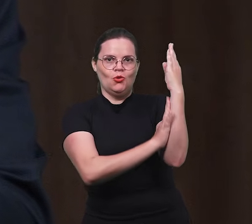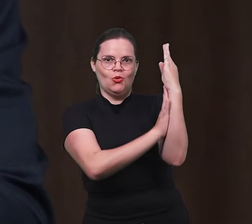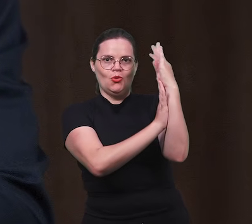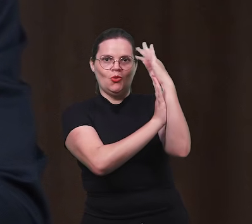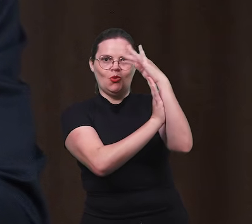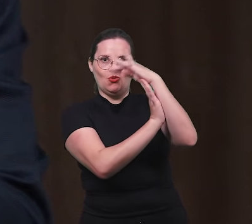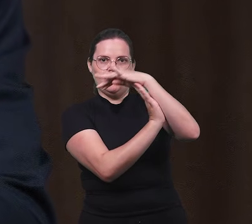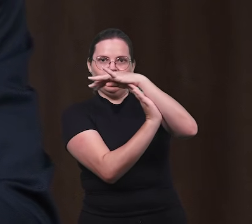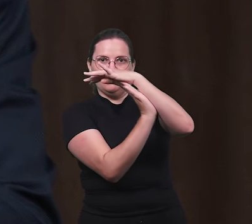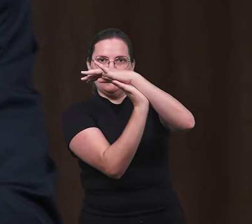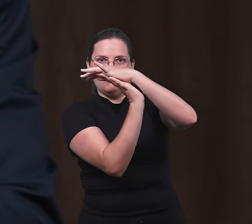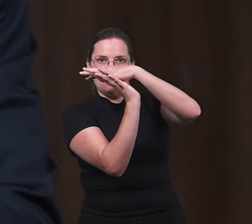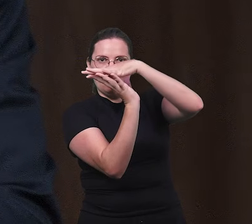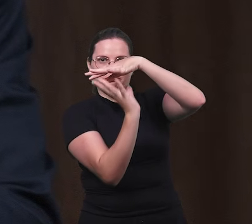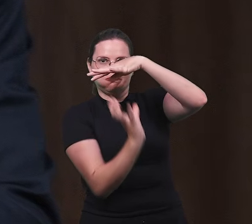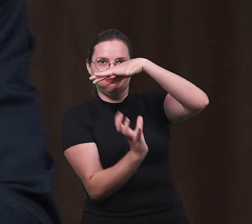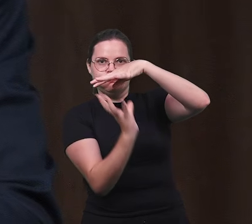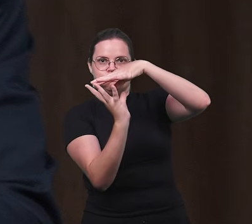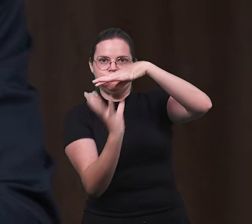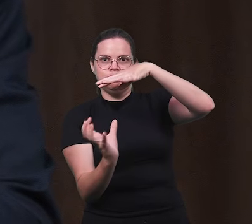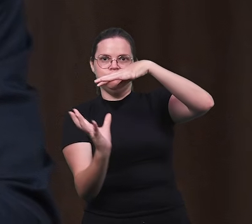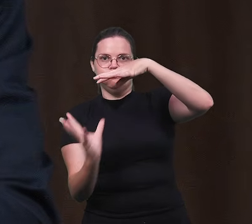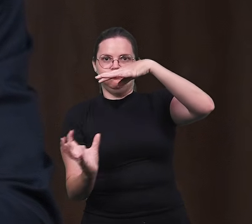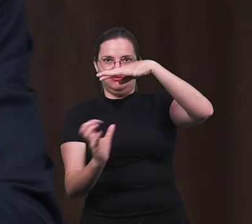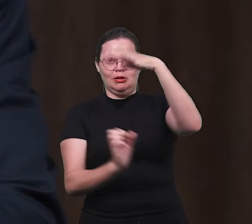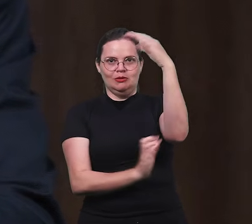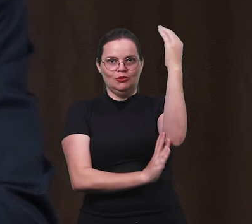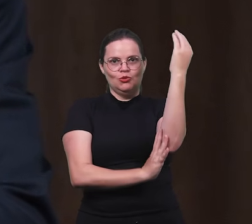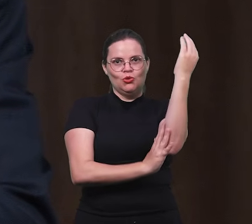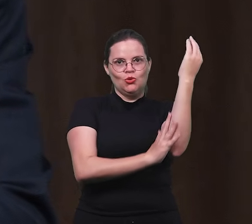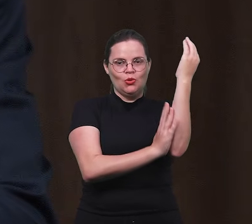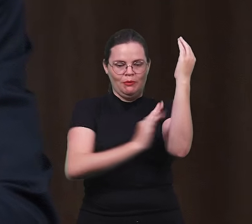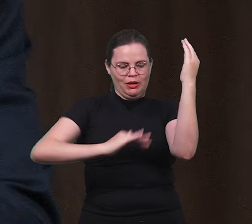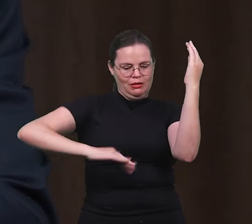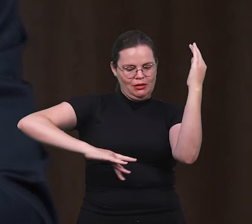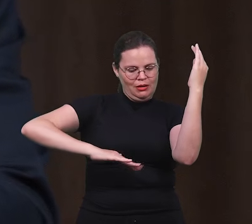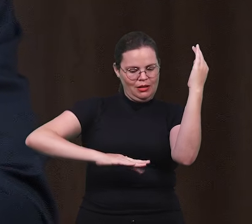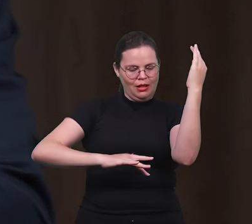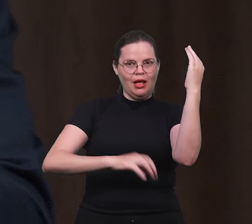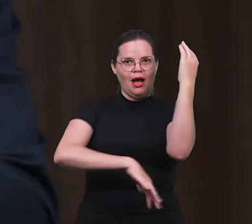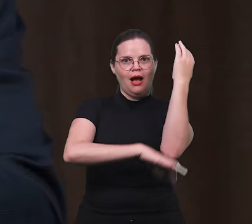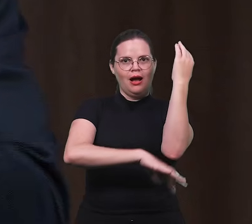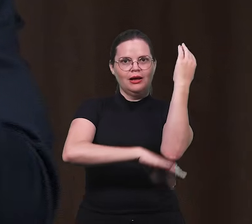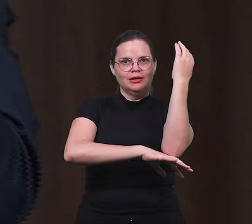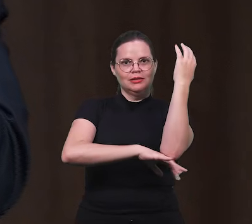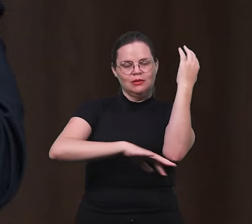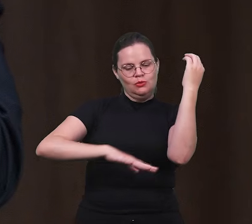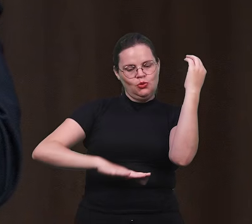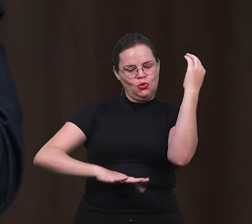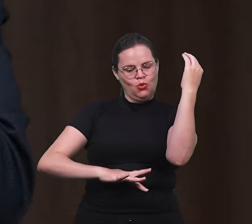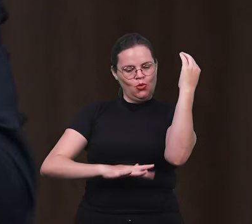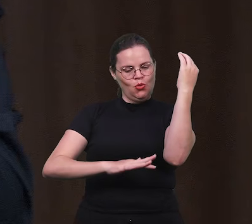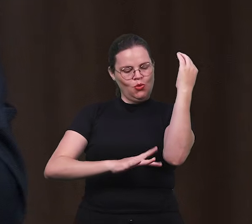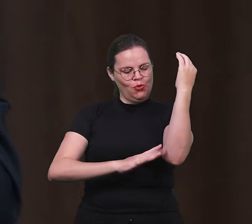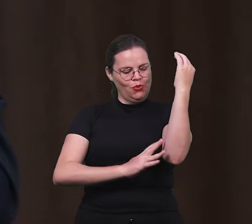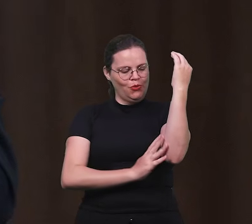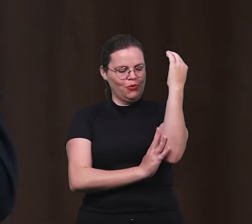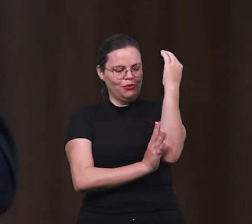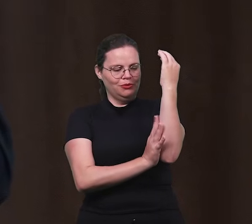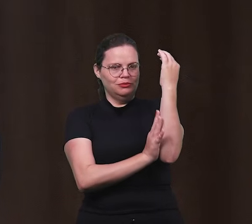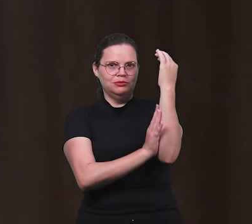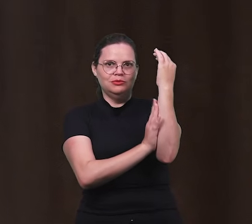ela naturalmente vai crescer de forma rasteira pelo chão. Então, para que ela